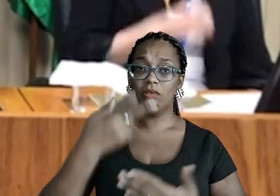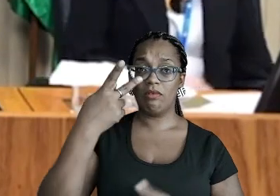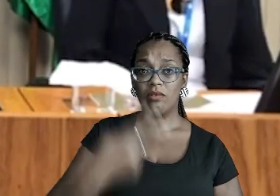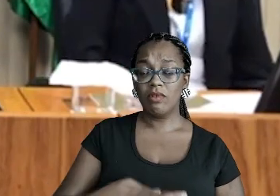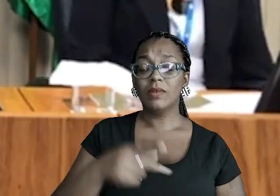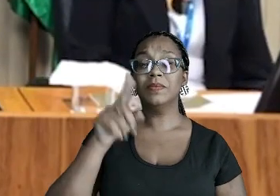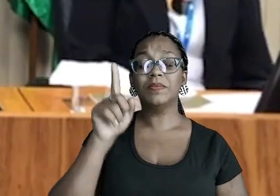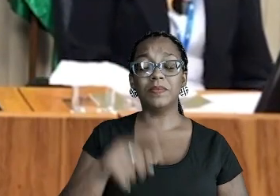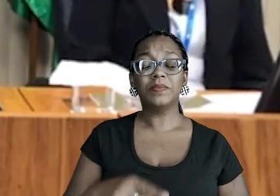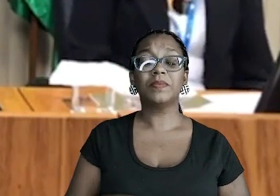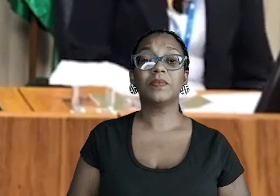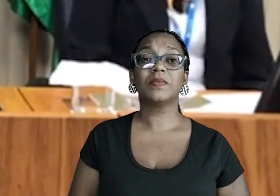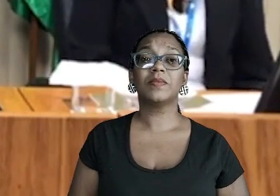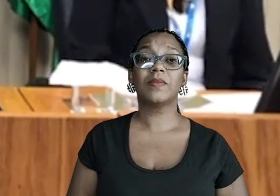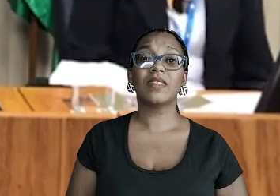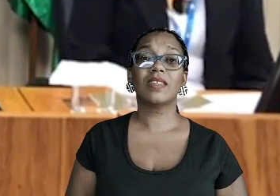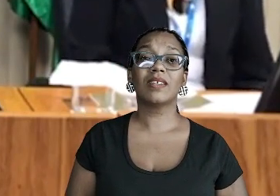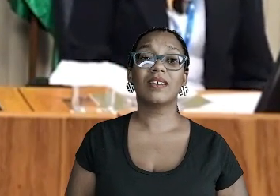é